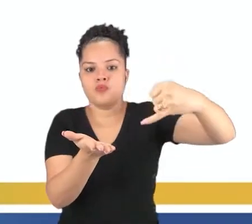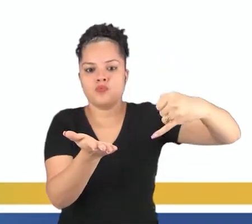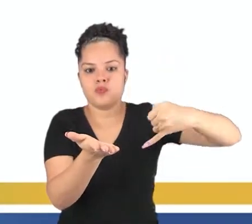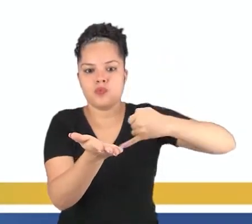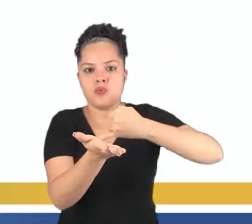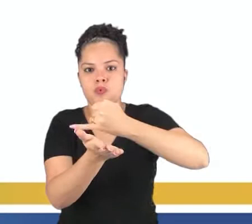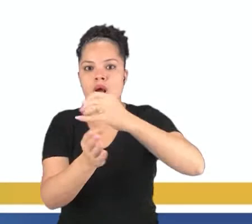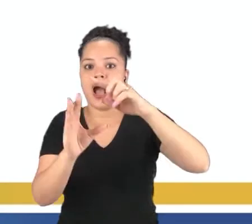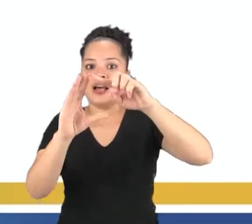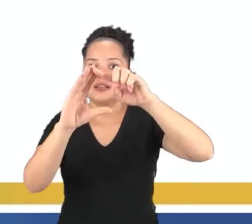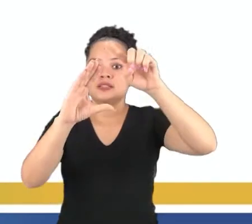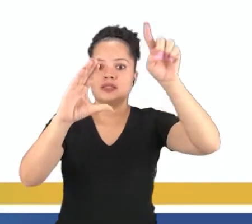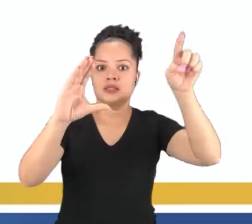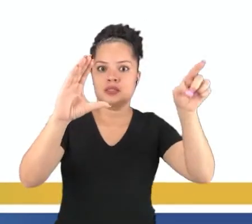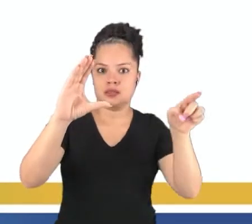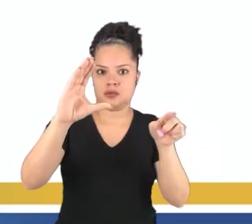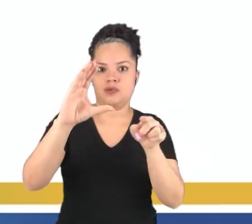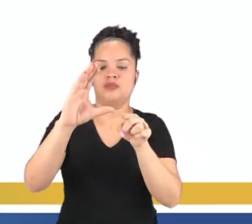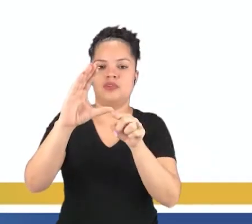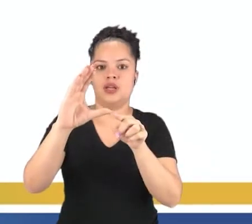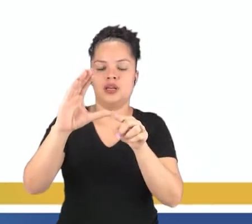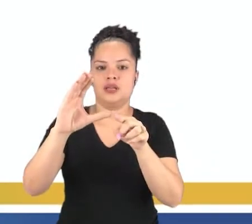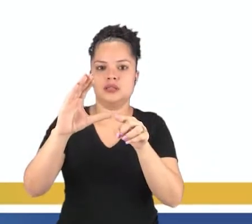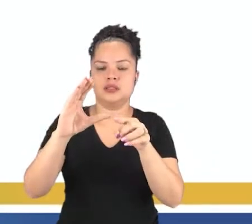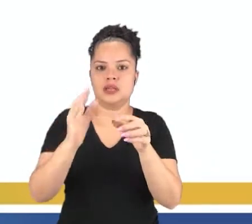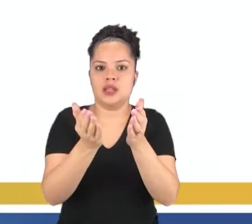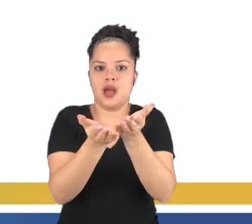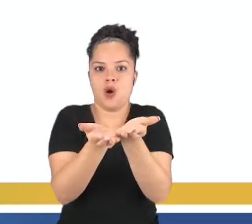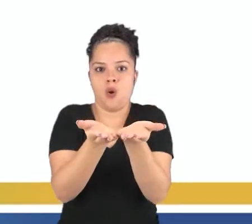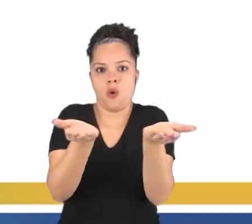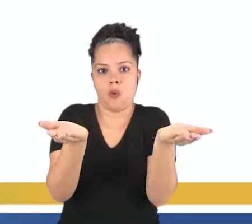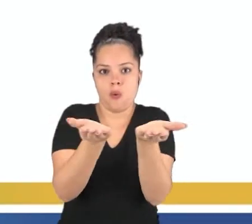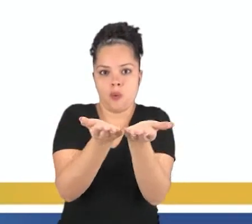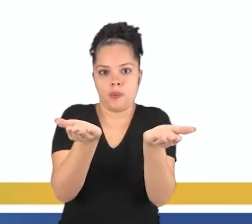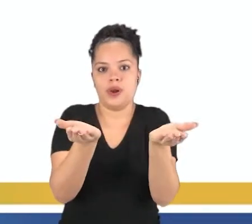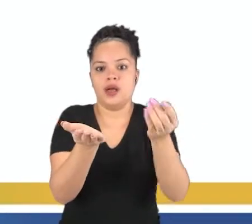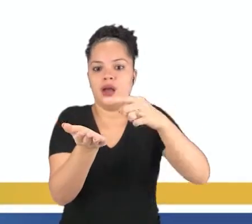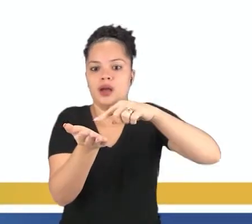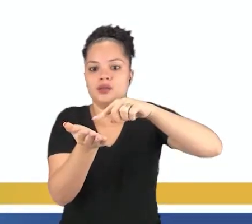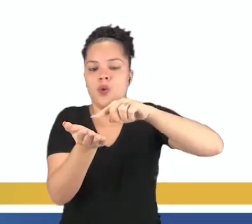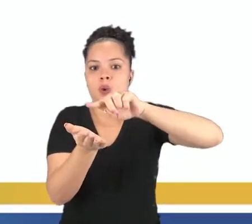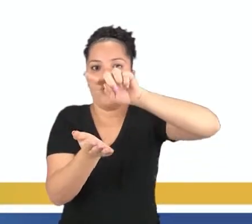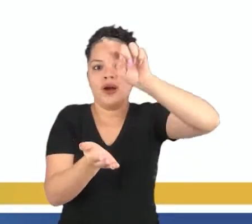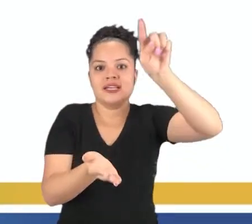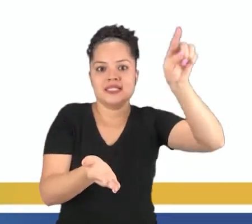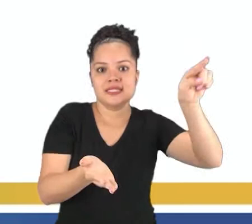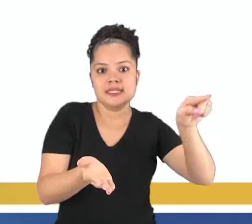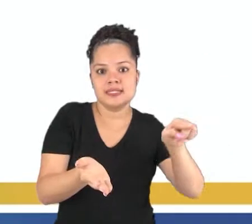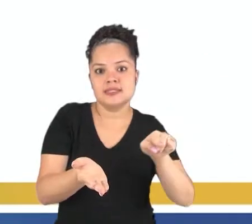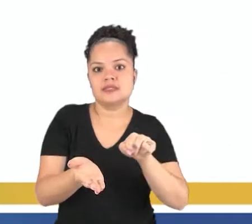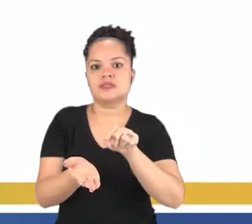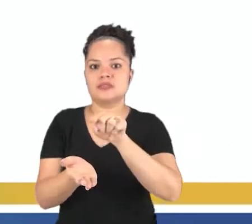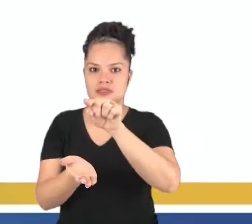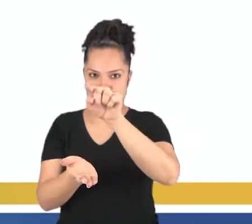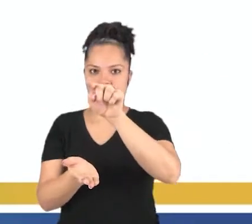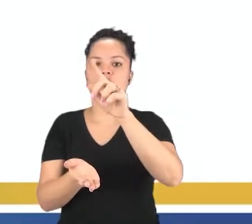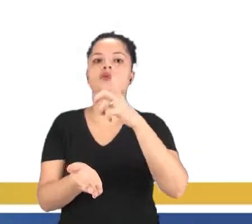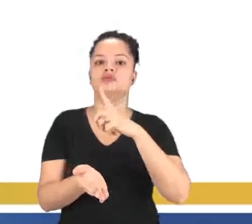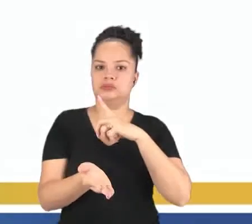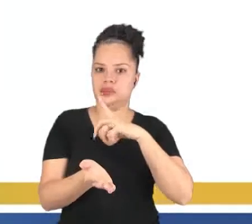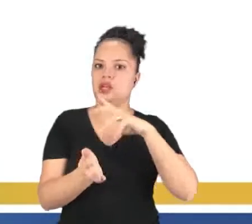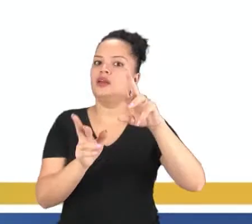Circunferência. A região do plano que ela limita, eu chamo de círculo. Então, repare que aqui nós temos a